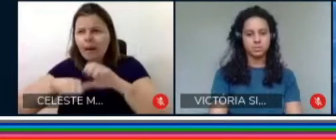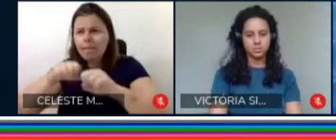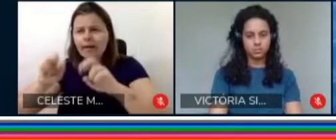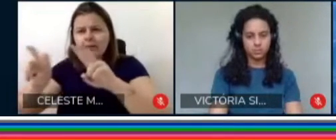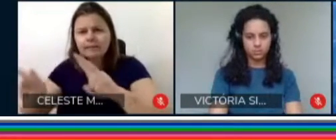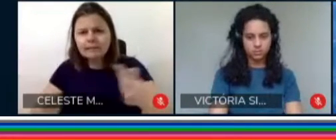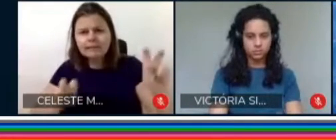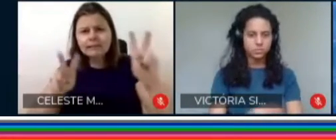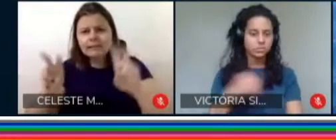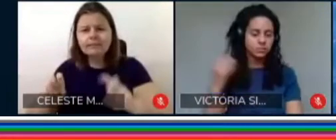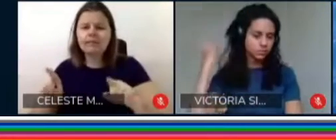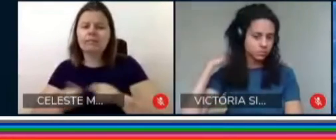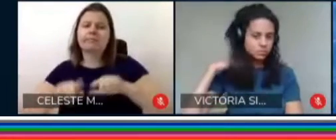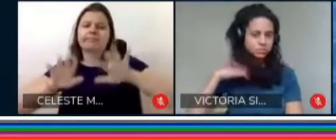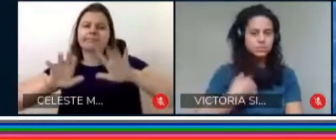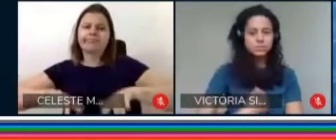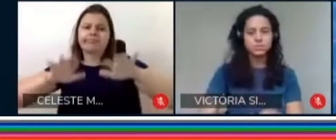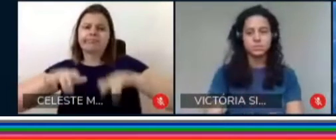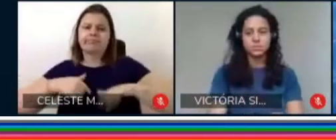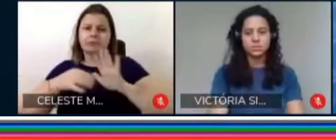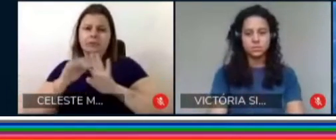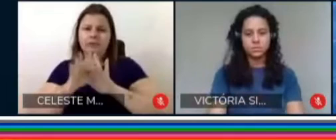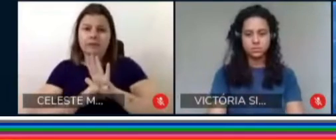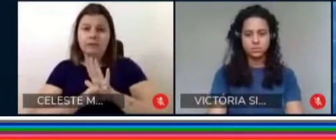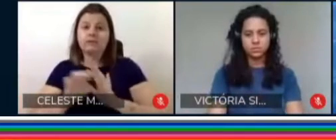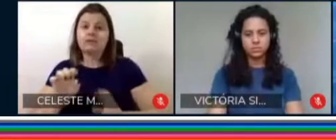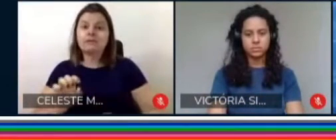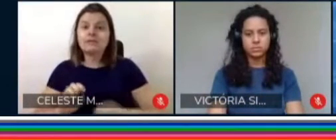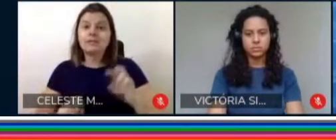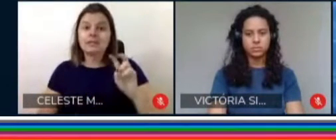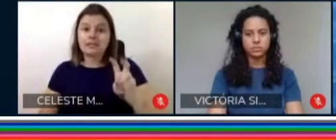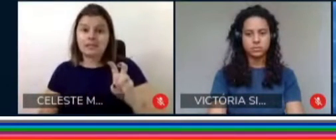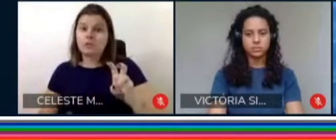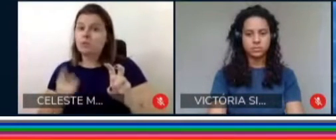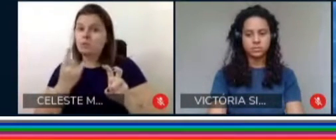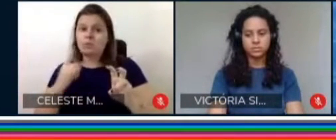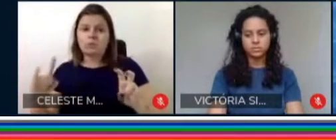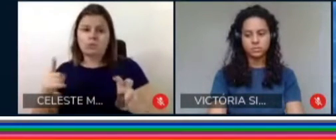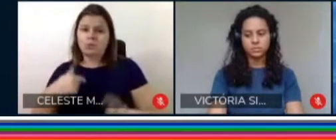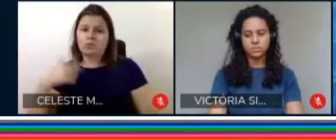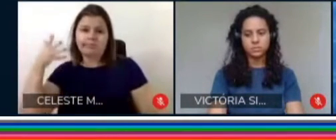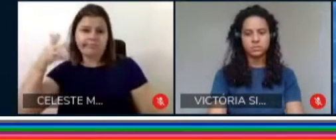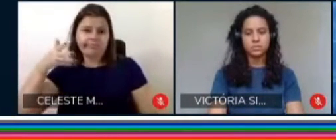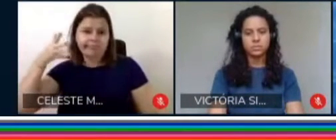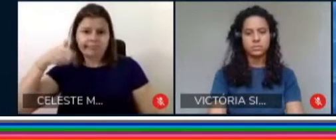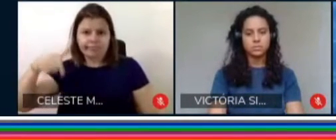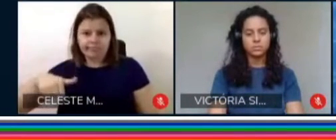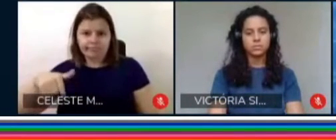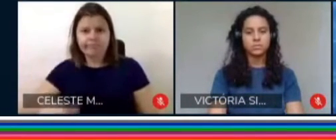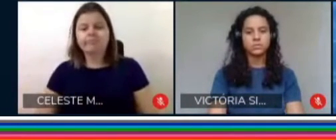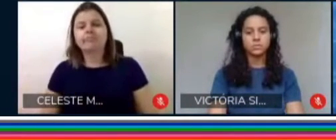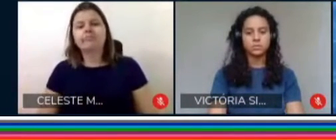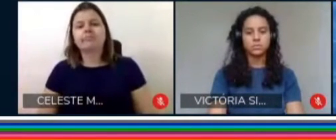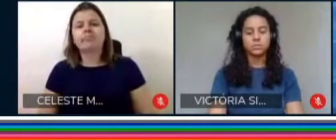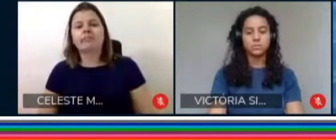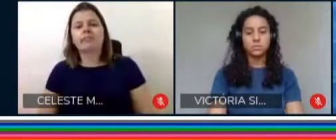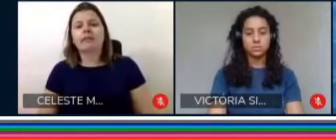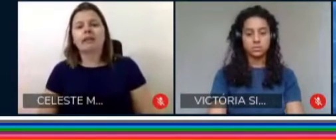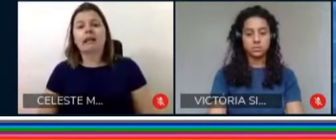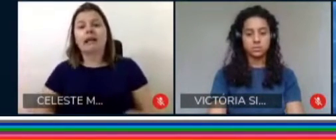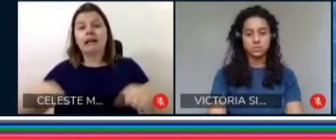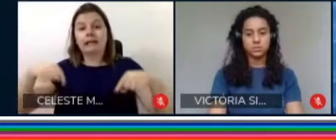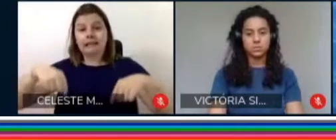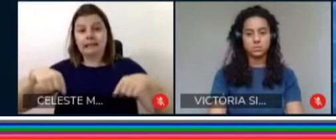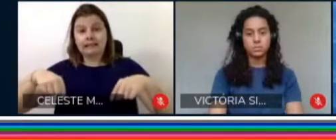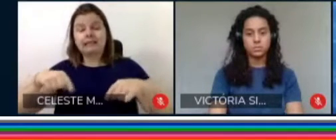meu texto. Esse foi o último passo que eu abordo aqui no curso, né? A gente fica devendo aqui neste módulo